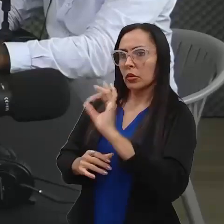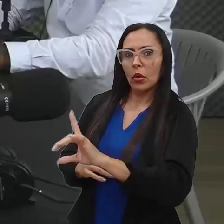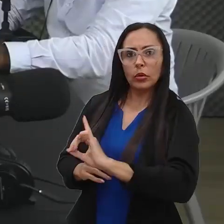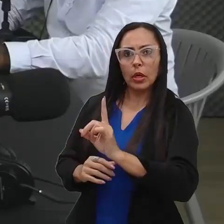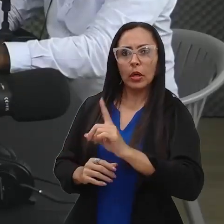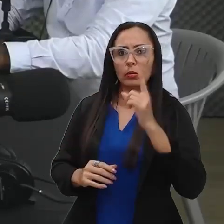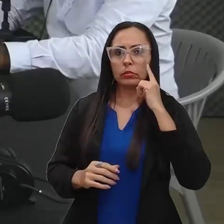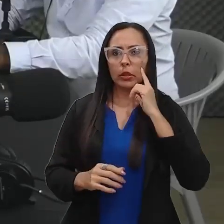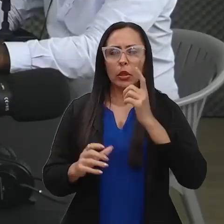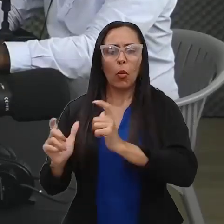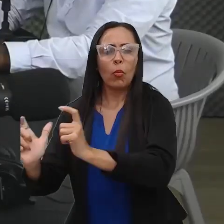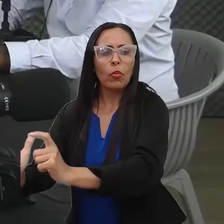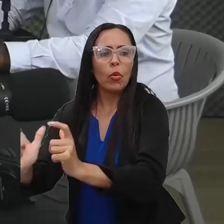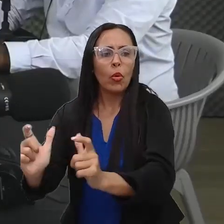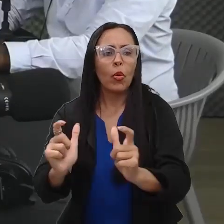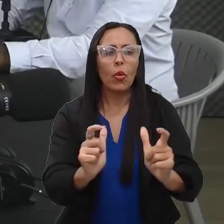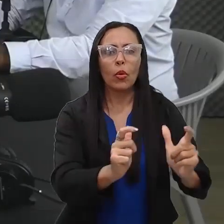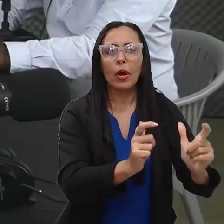dá